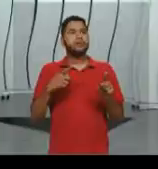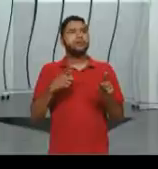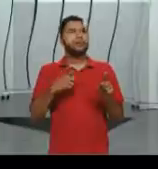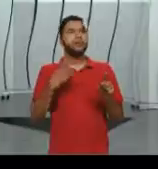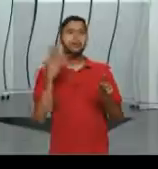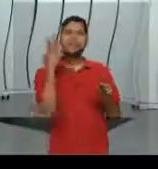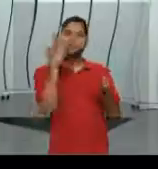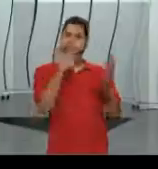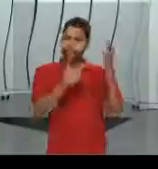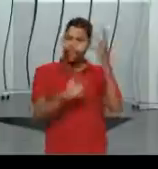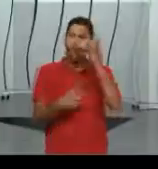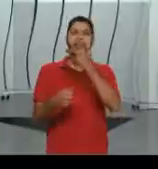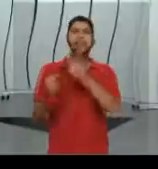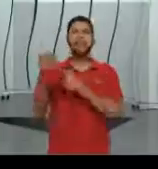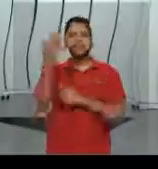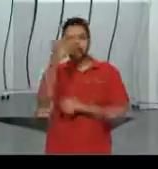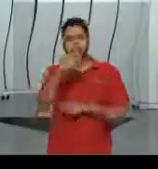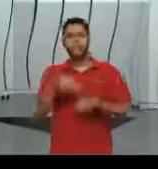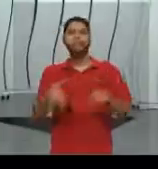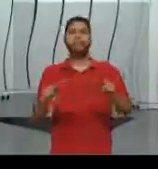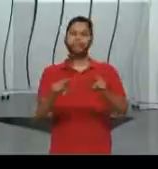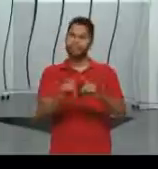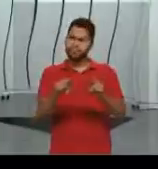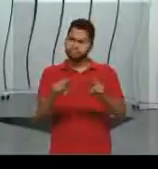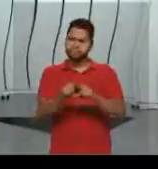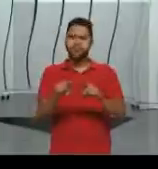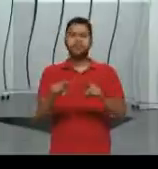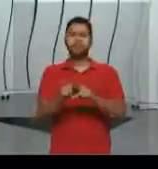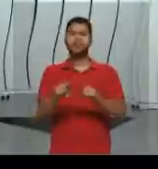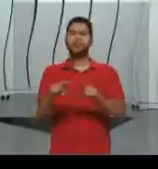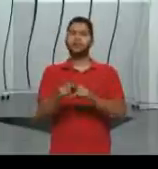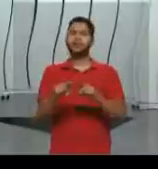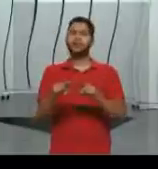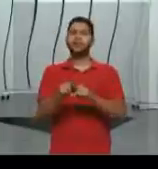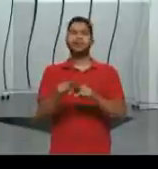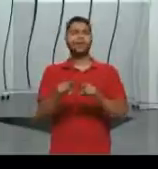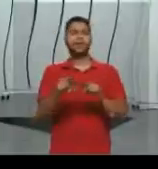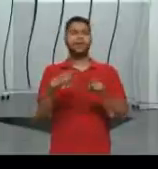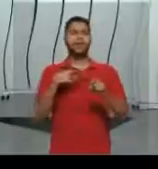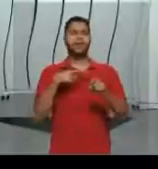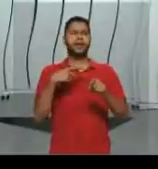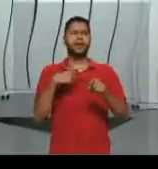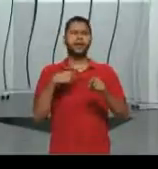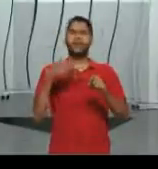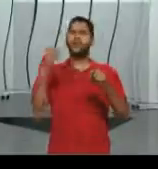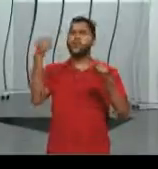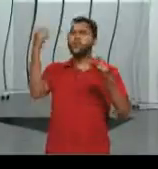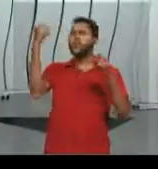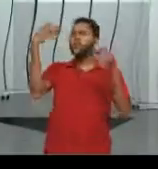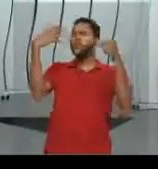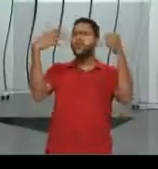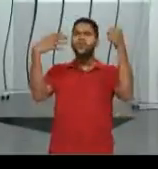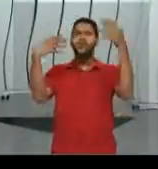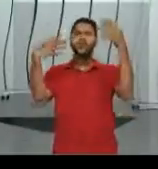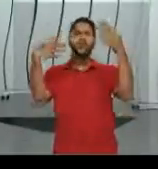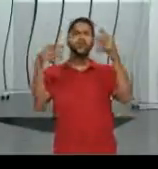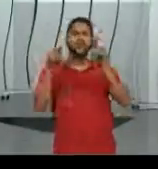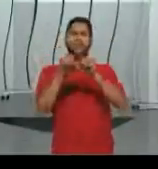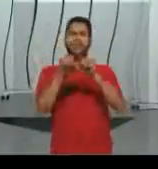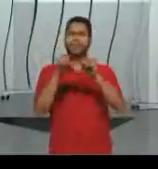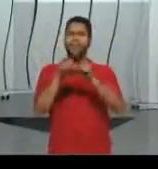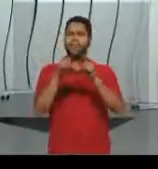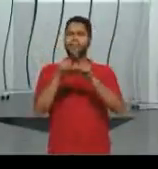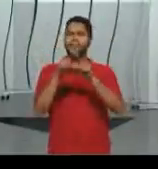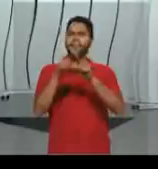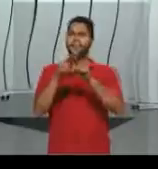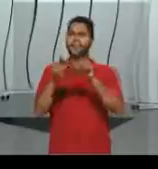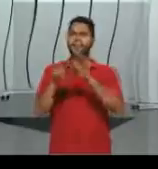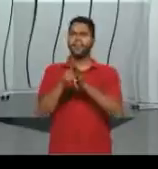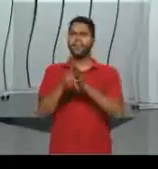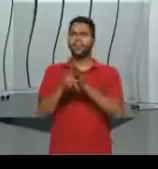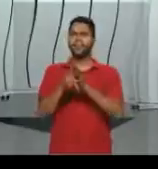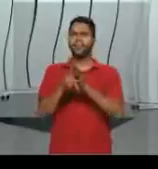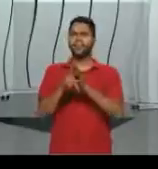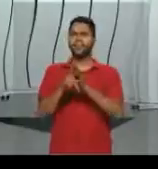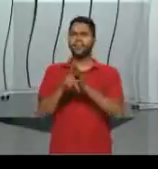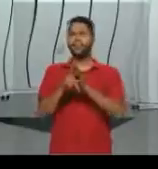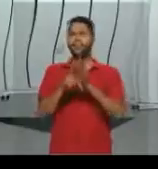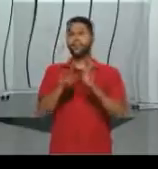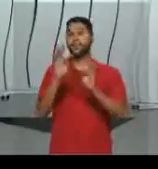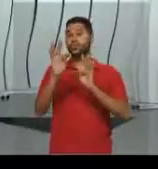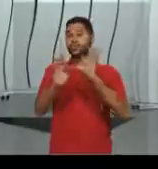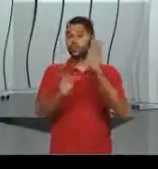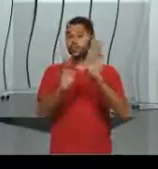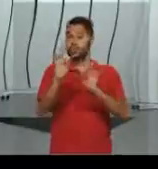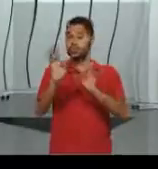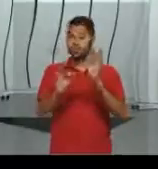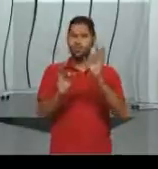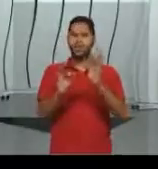beleza também na arte contemporânea. Muitas luzes, muita arte digital, ok? Bom, eu